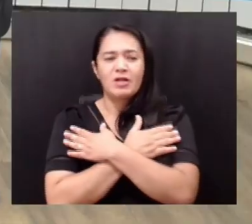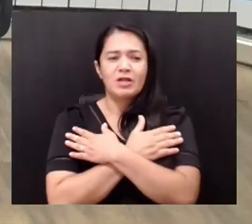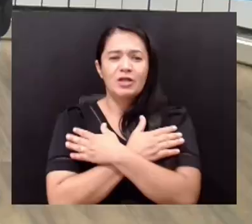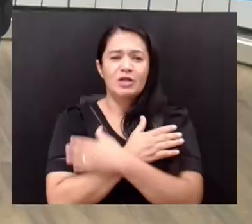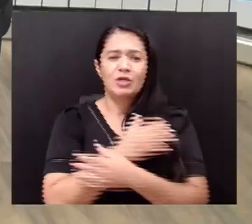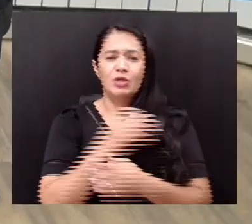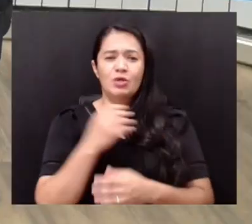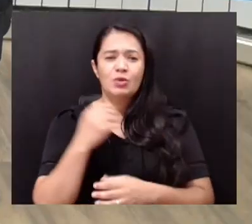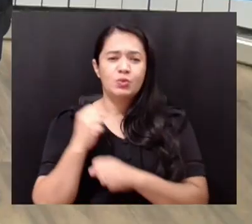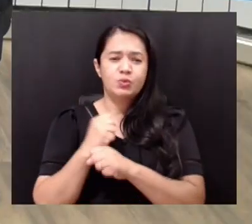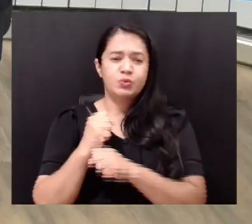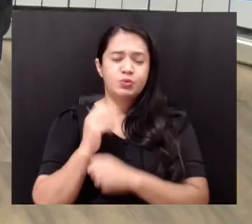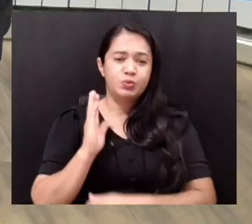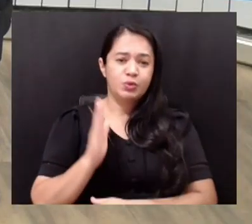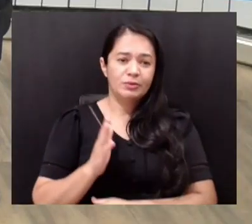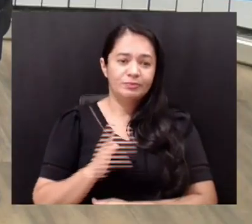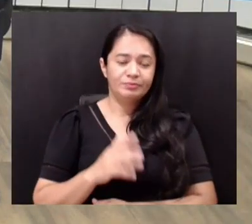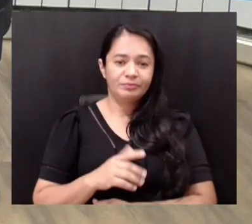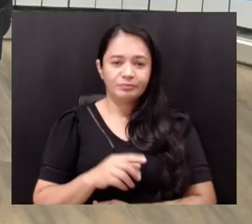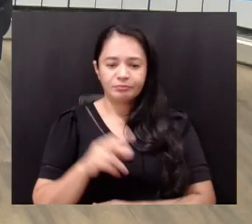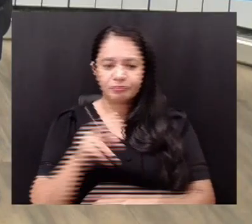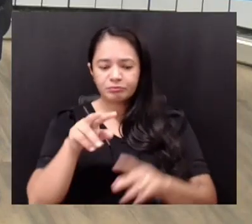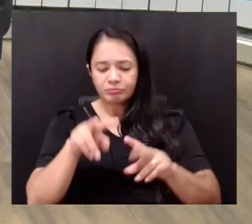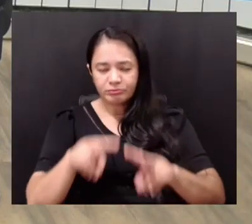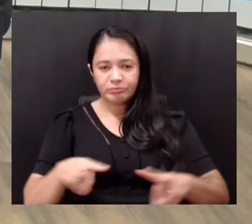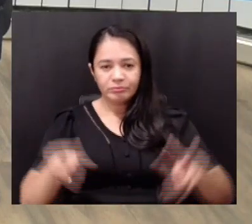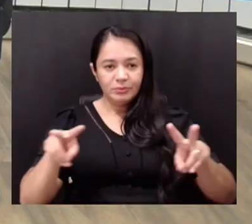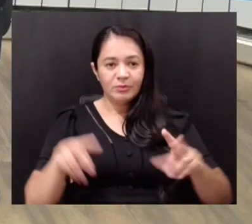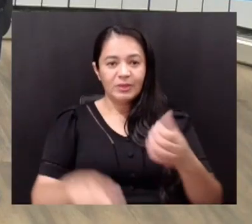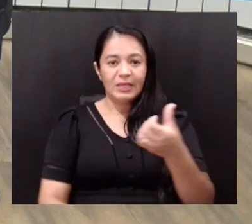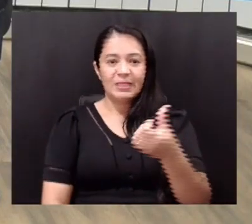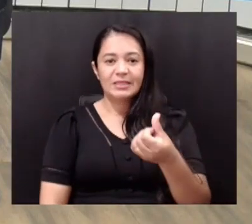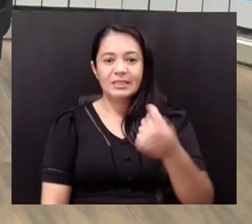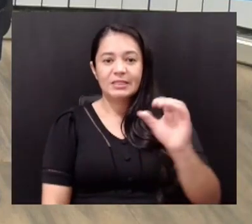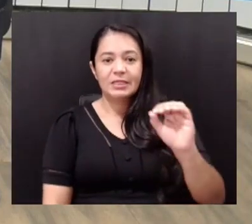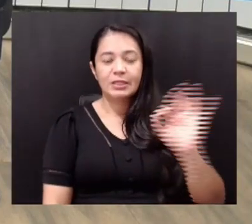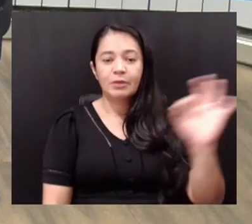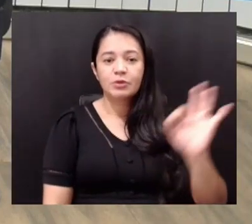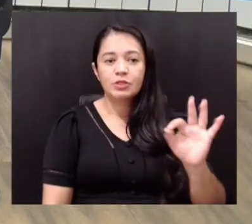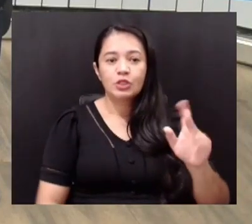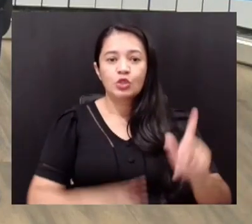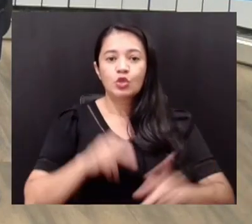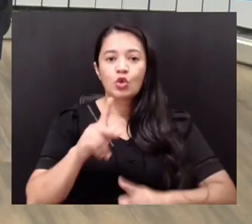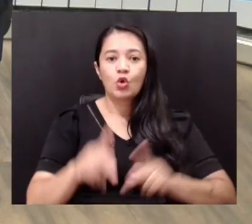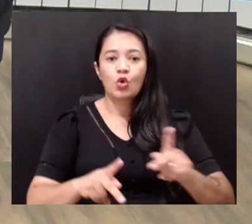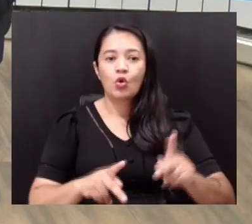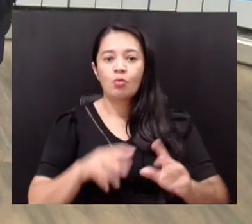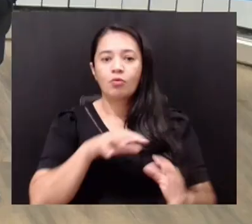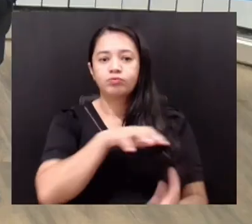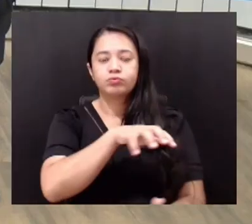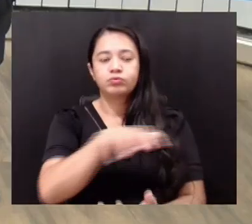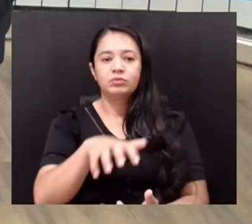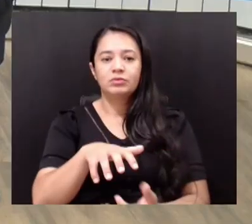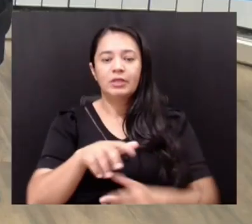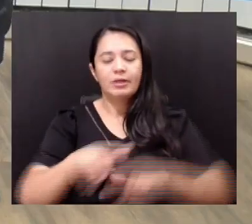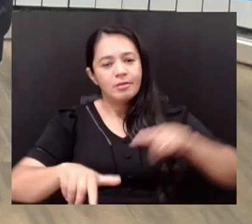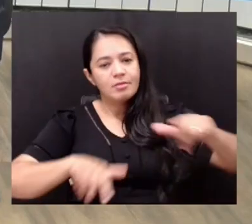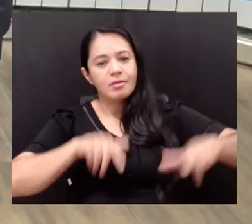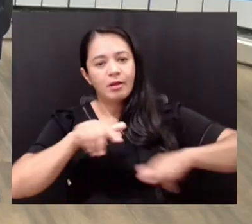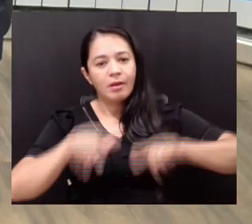mundial, você vê 60% da população mundial ativa empregada. Você tem uma parte dessa